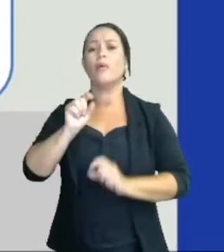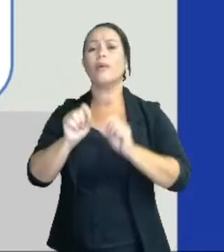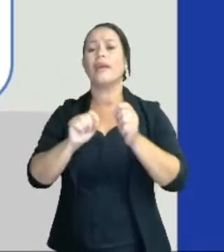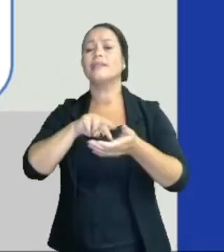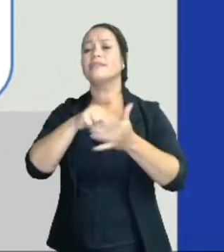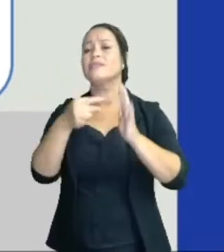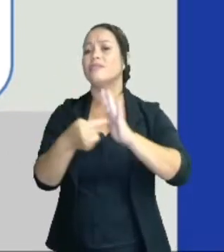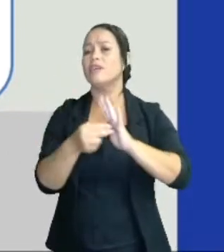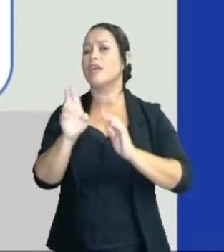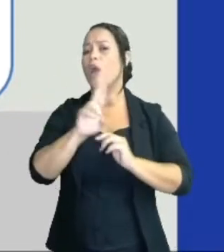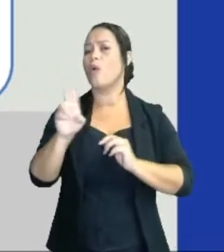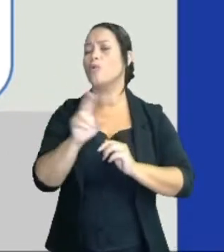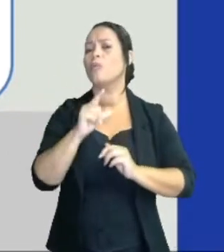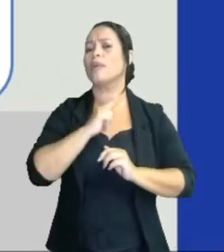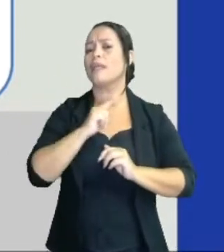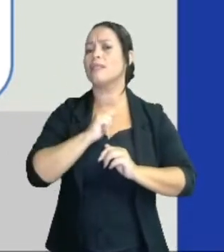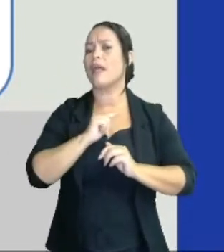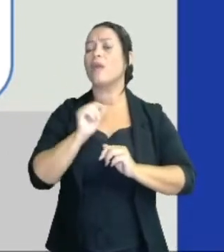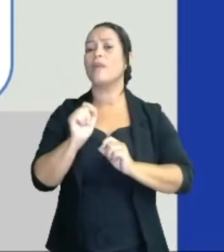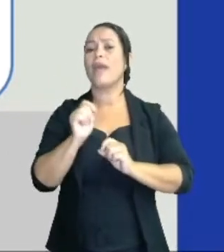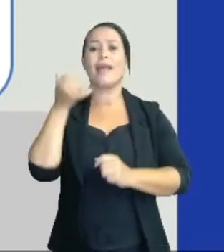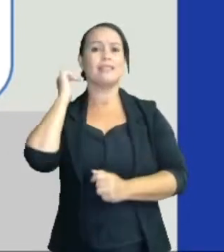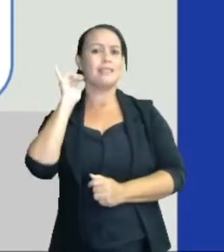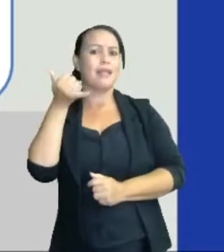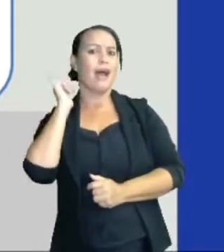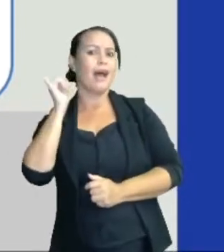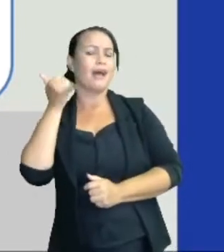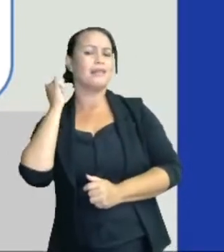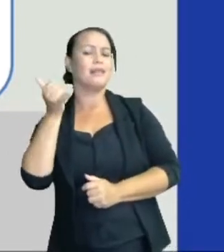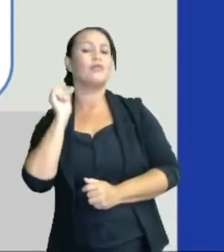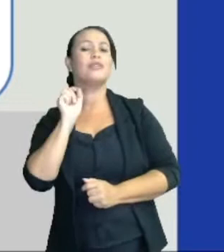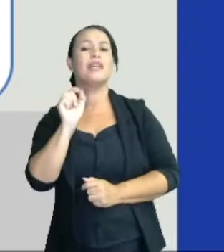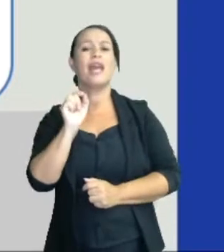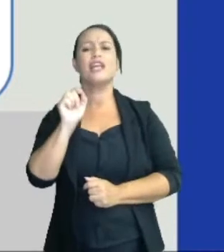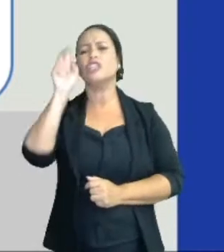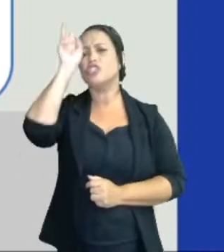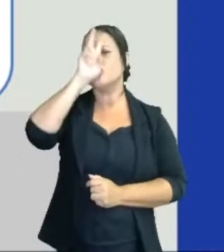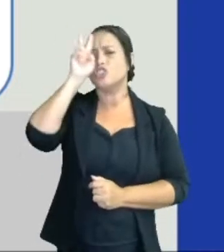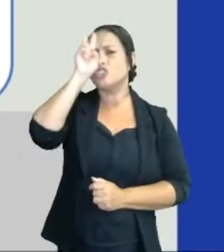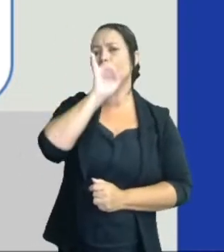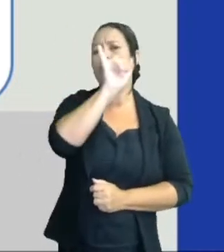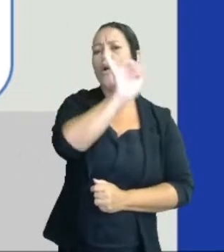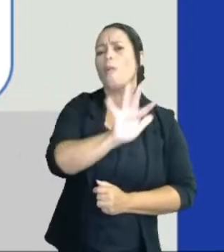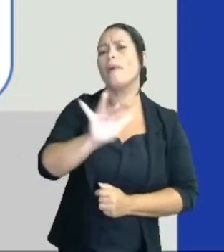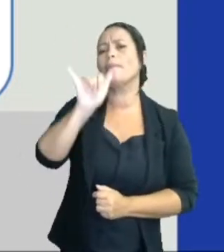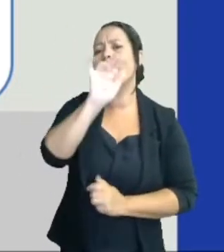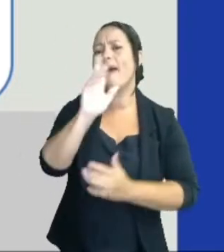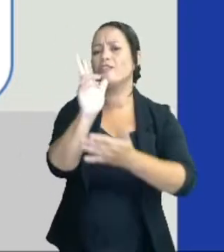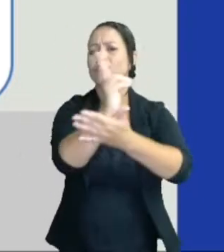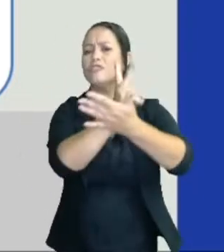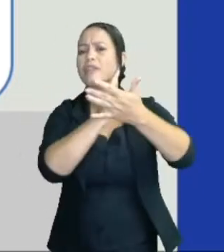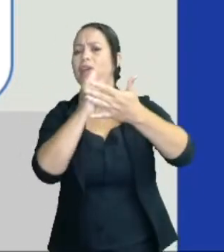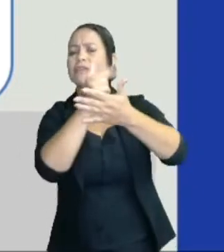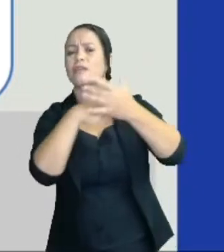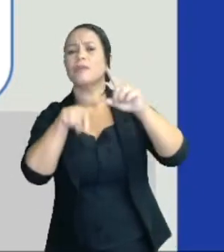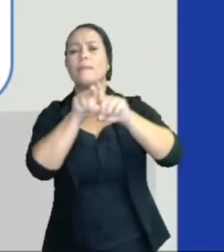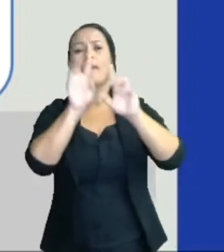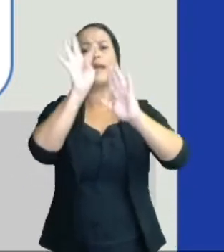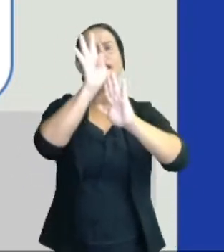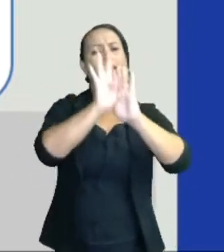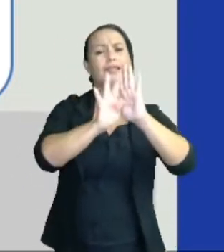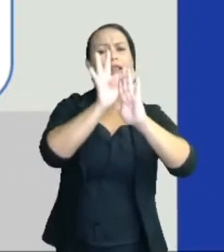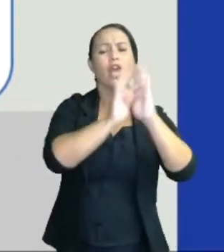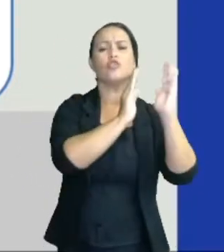dado à arte de narrar histórias através de desenhos e textos